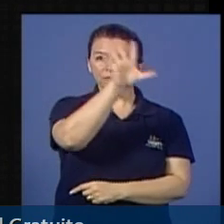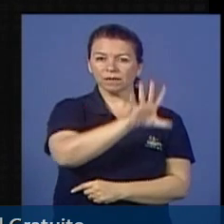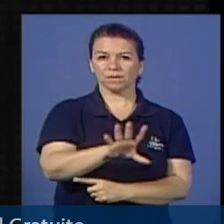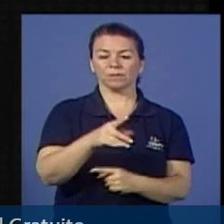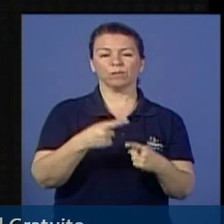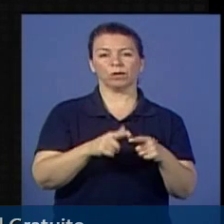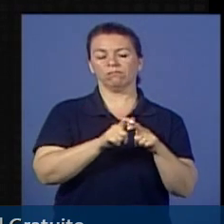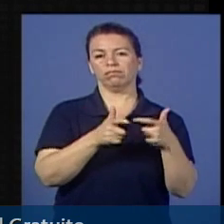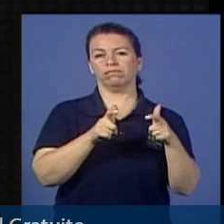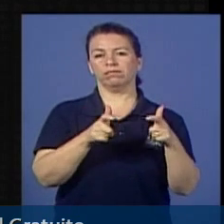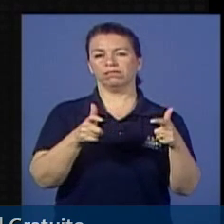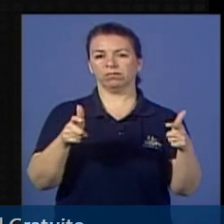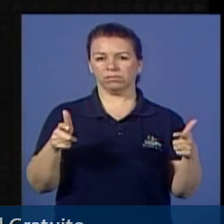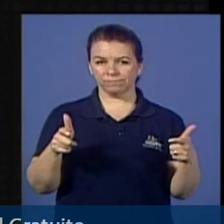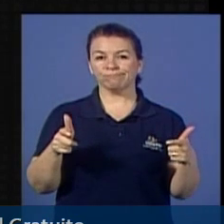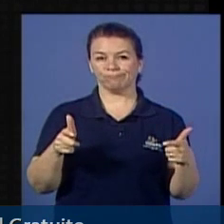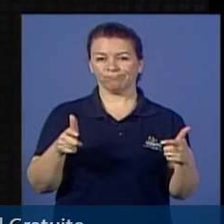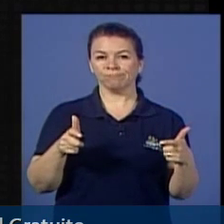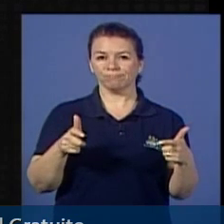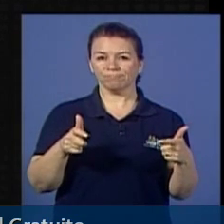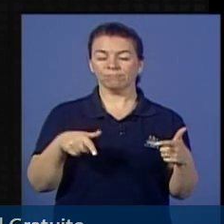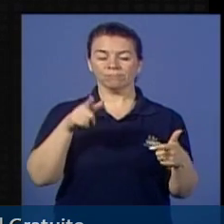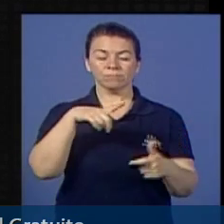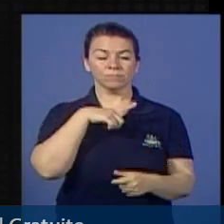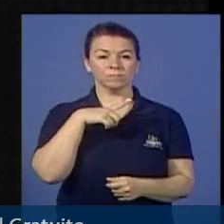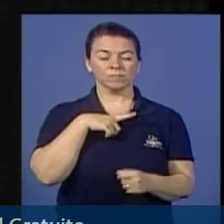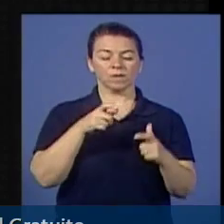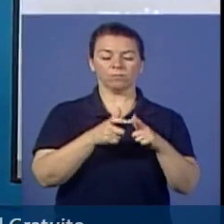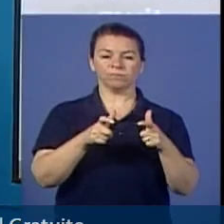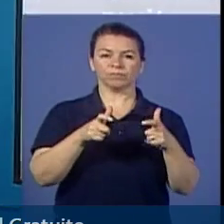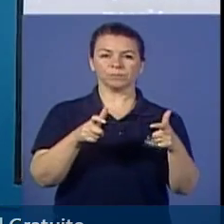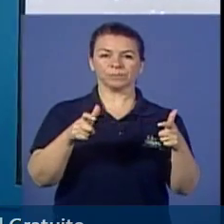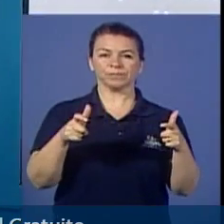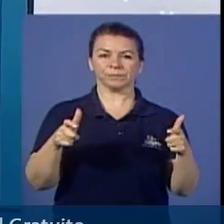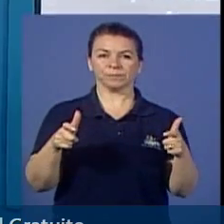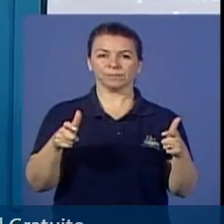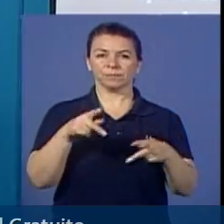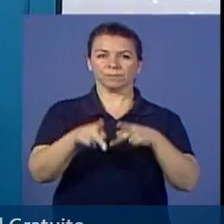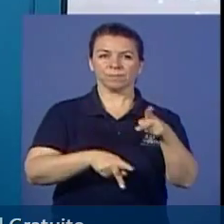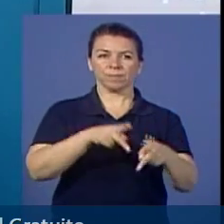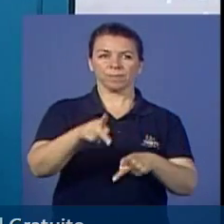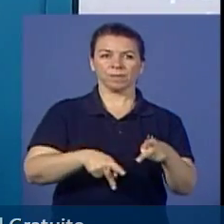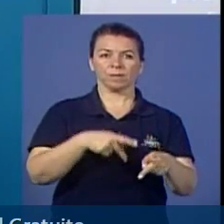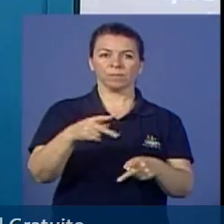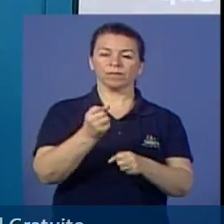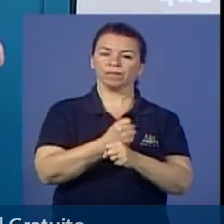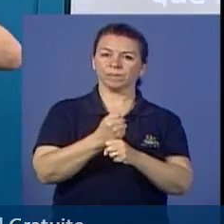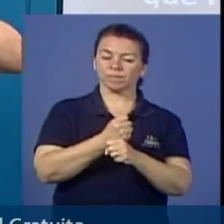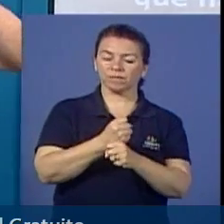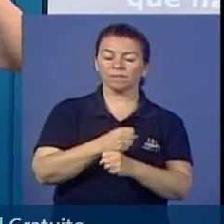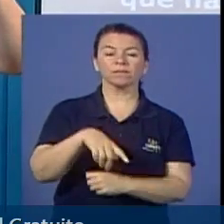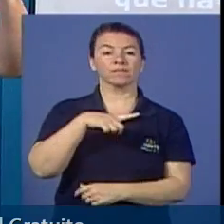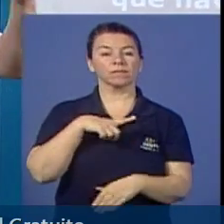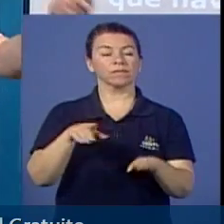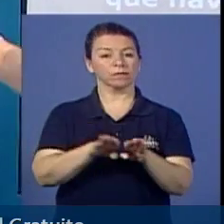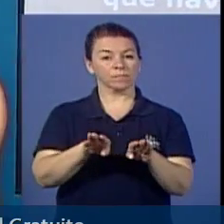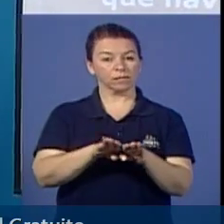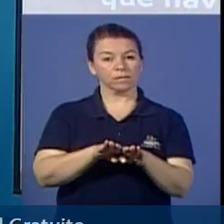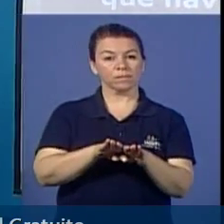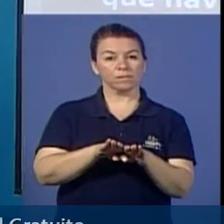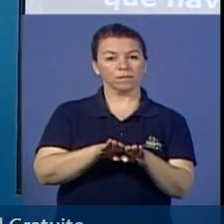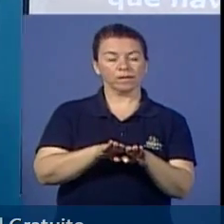havia crescido muito. Então, você teve um grande crescimento populacional na Europa dessa época, você vai ter um grande nascimento